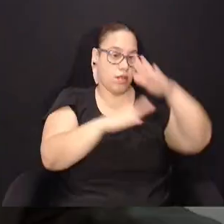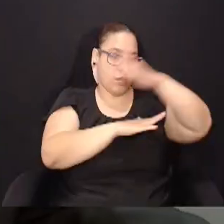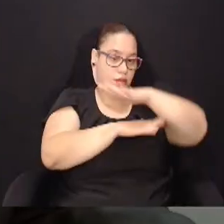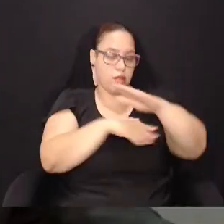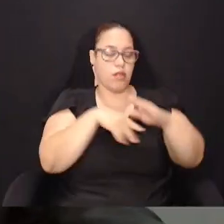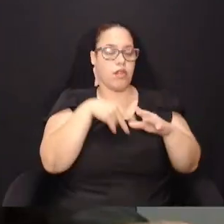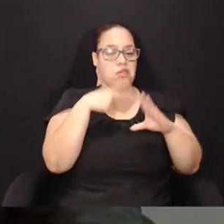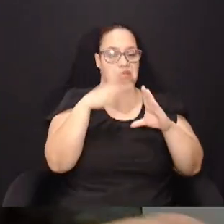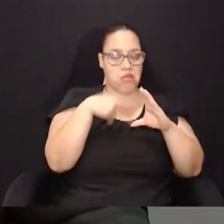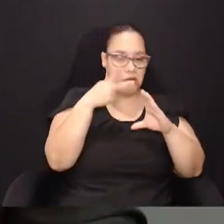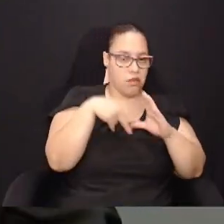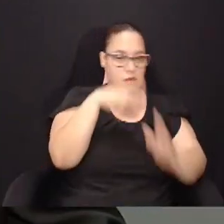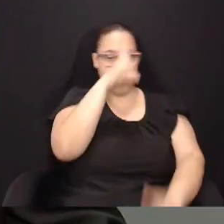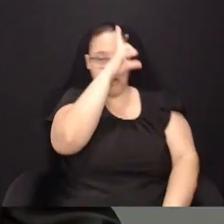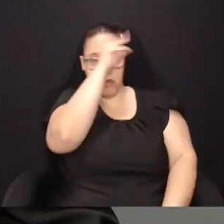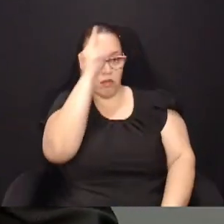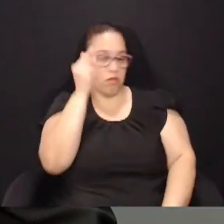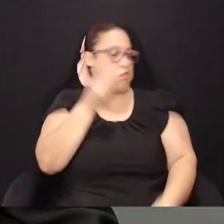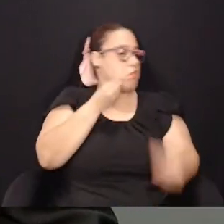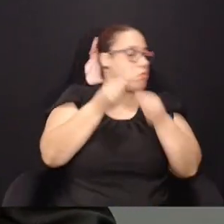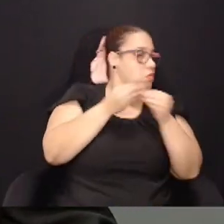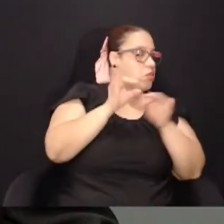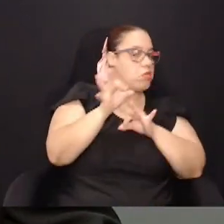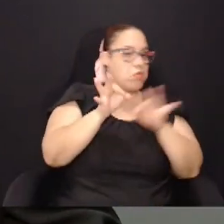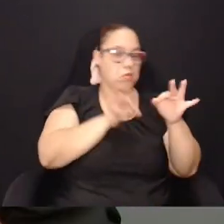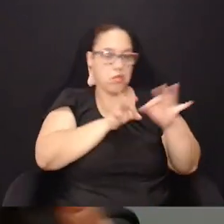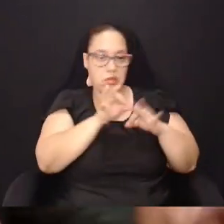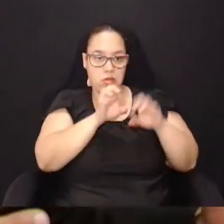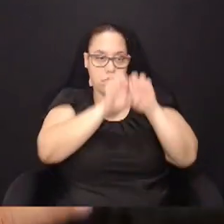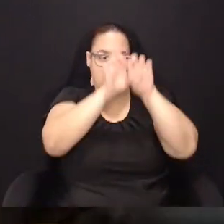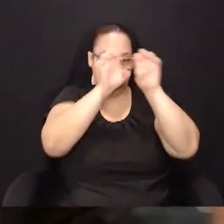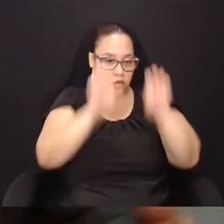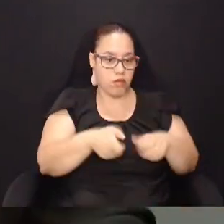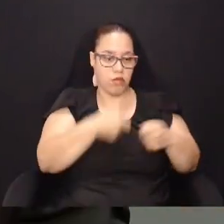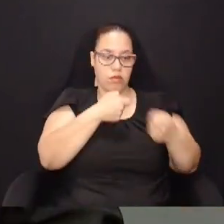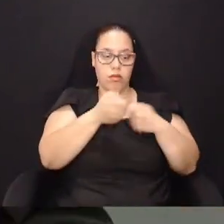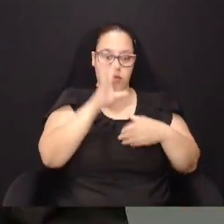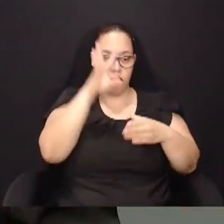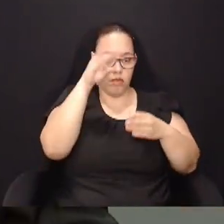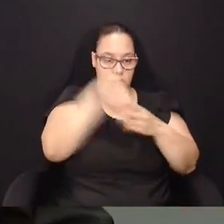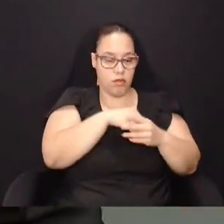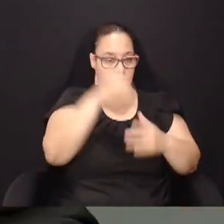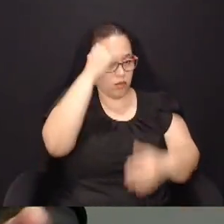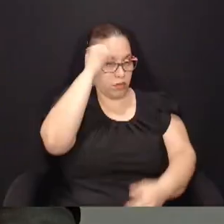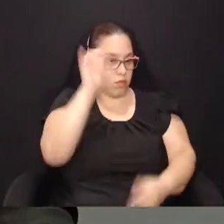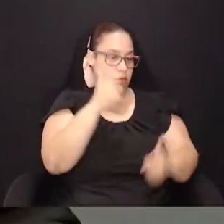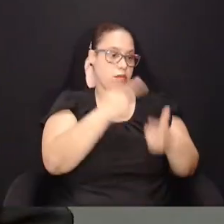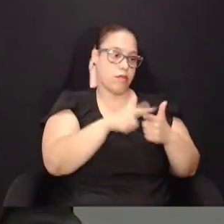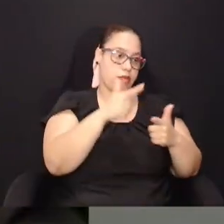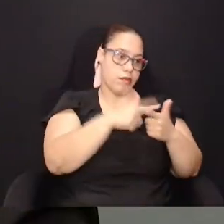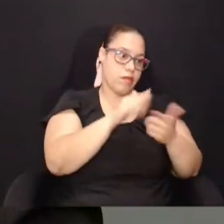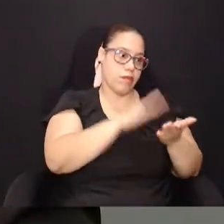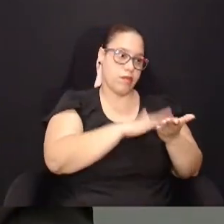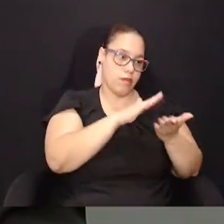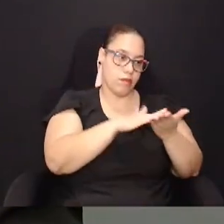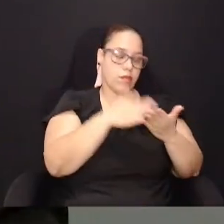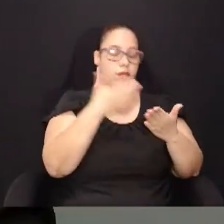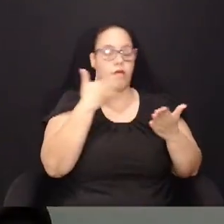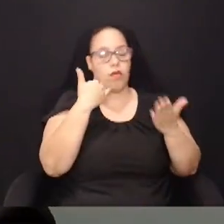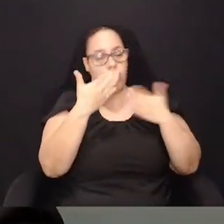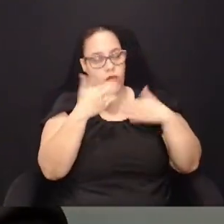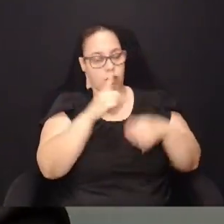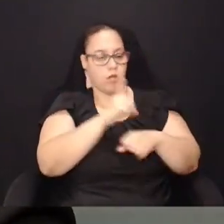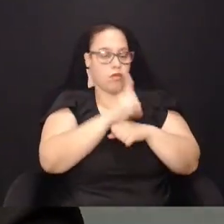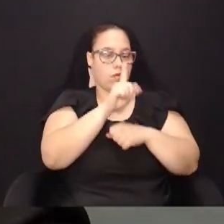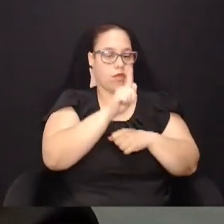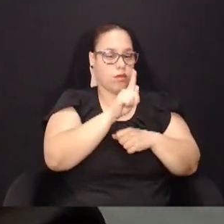de como organizar as suas estruturas de controle interno para evitar problemas com o tribunal. A gente conversou com o Dr. Germano, que é